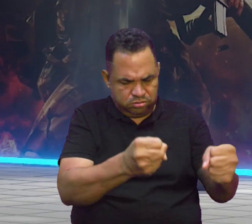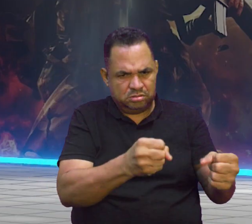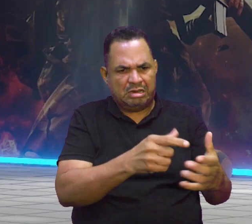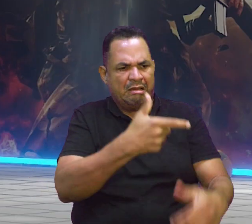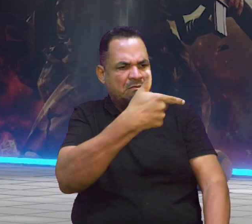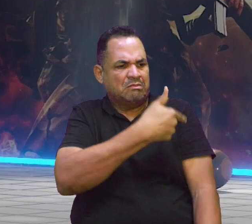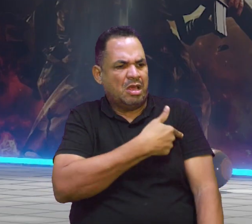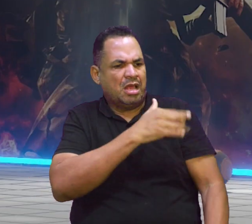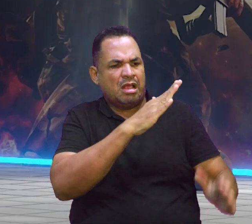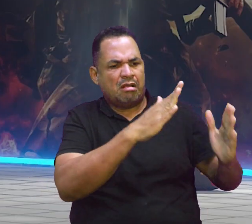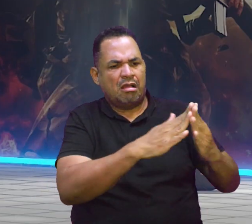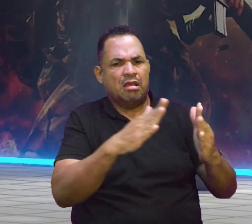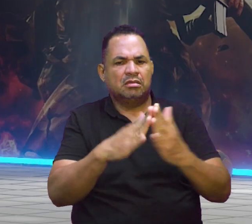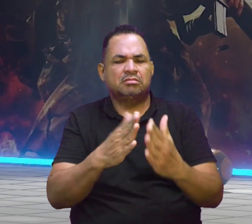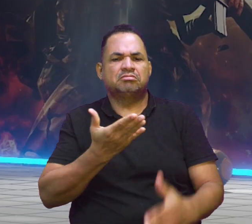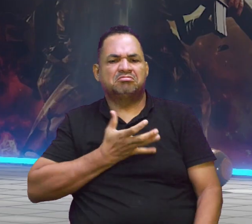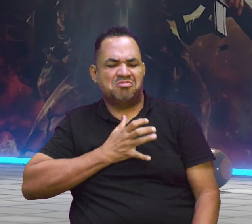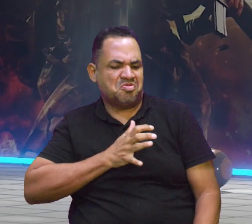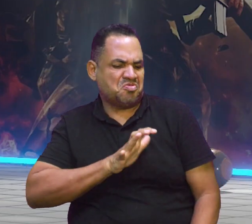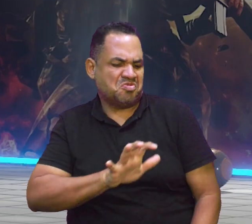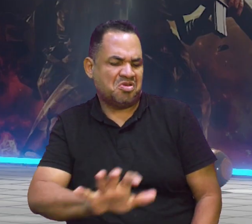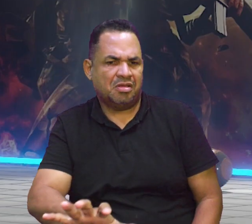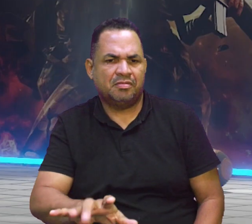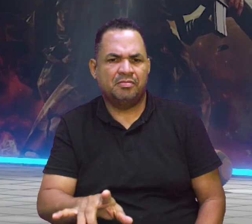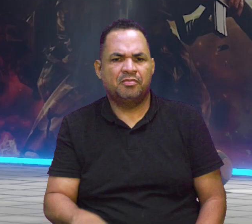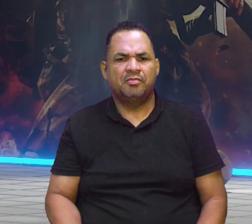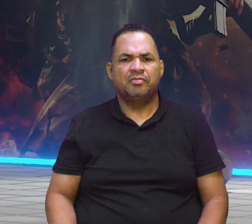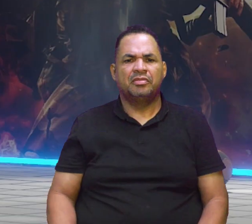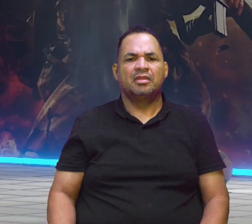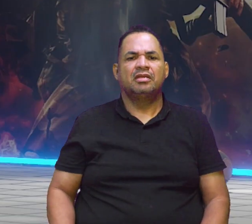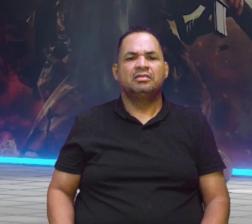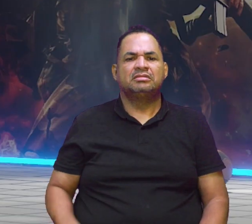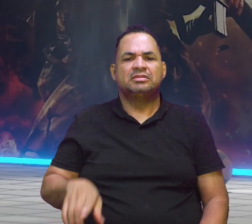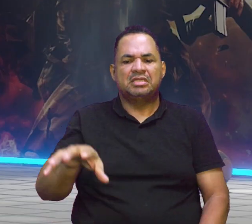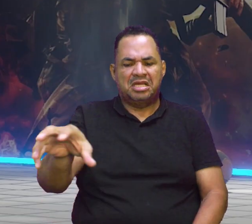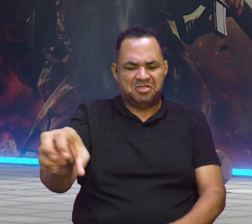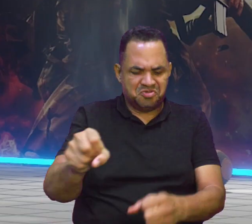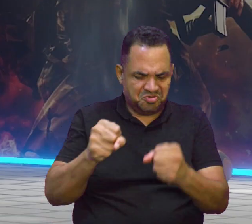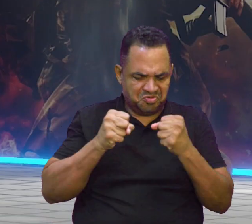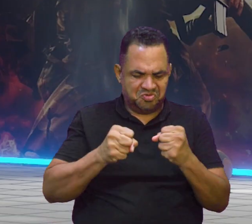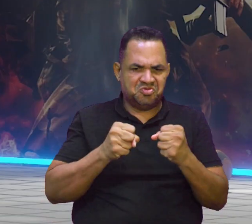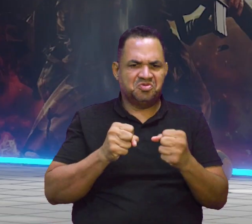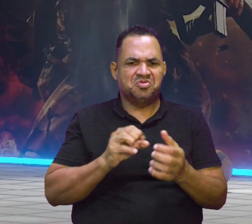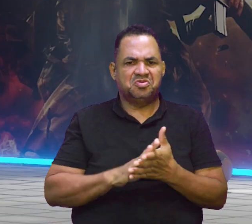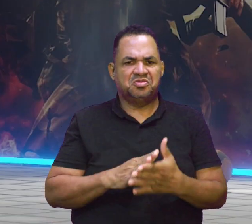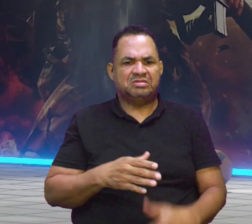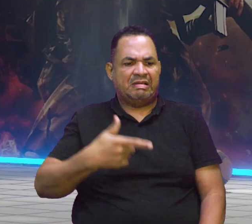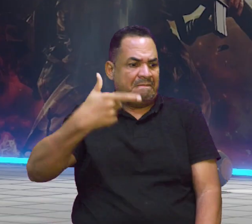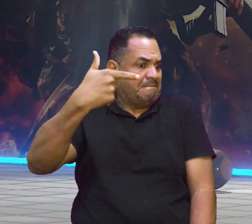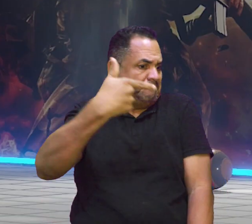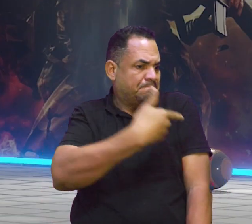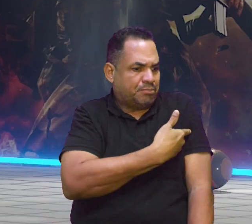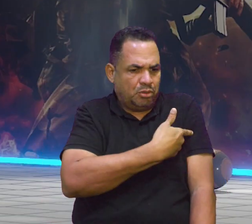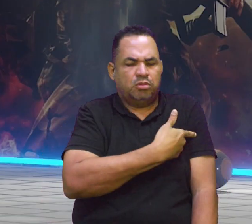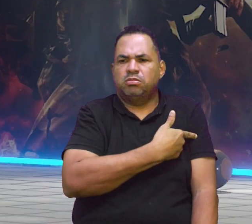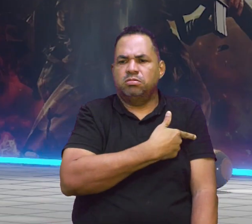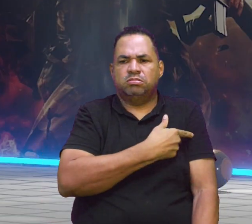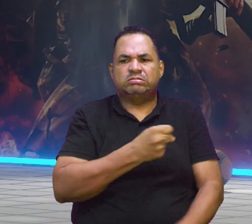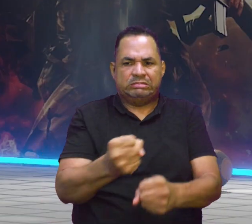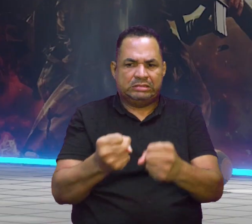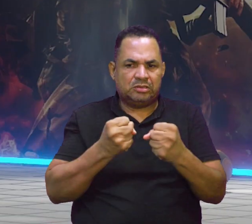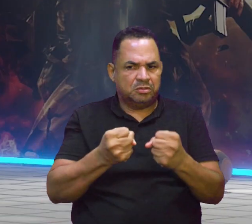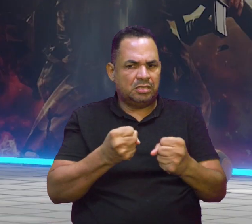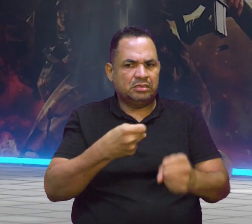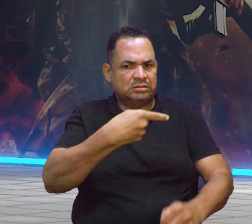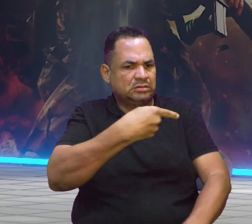você não quisesse receber a vacina, o exército ia te segurar e enfiar essa agulha em qualquer lugar que pegasse, ou nas costas,